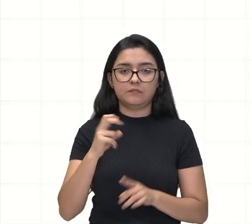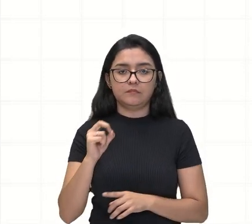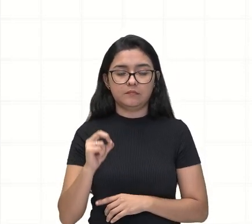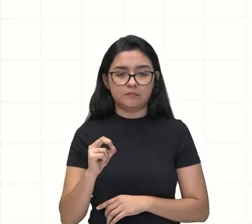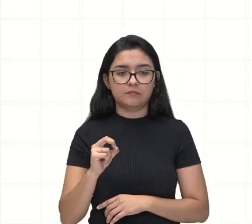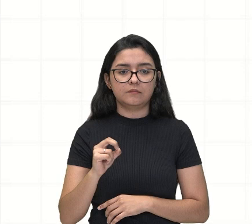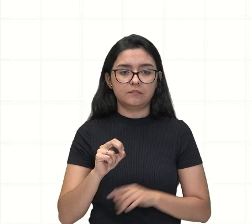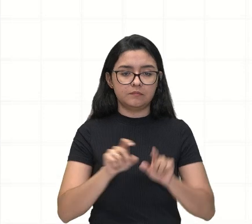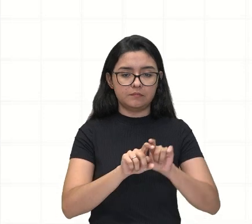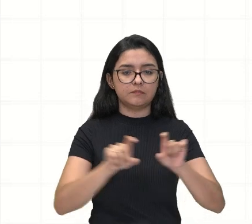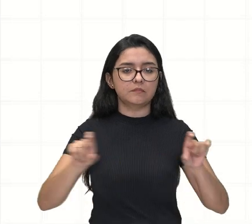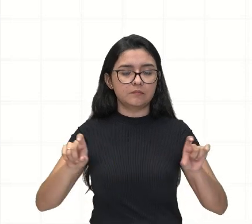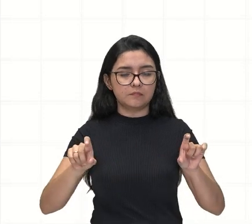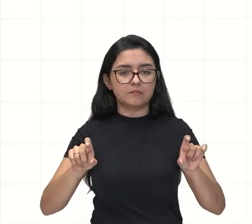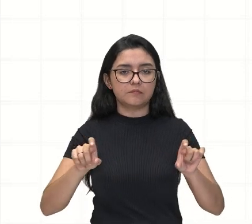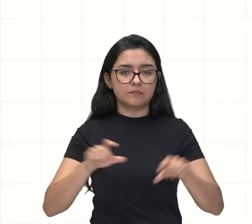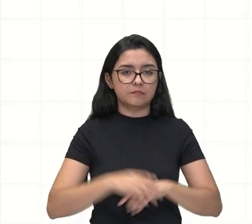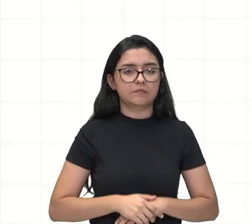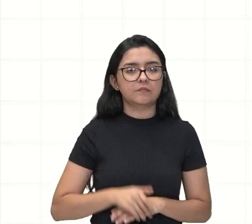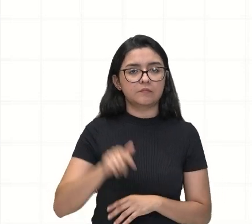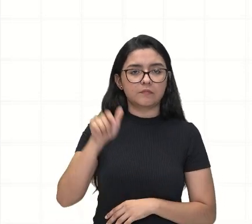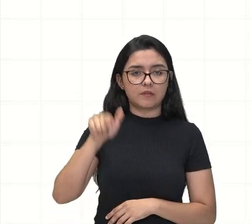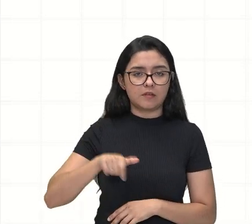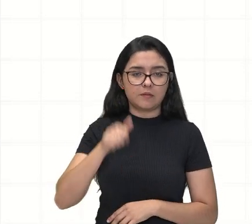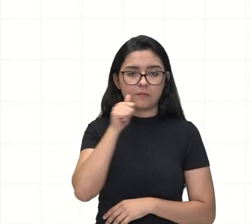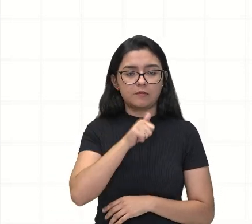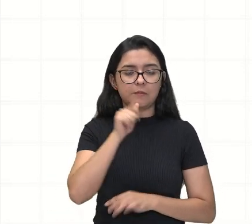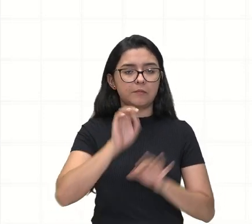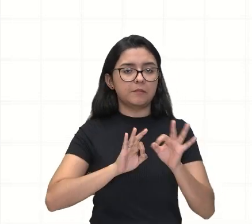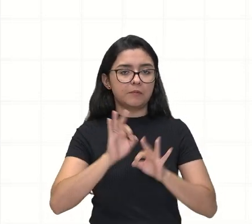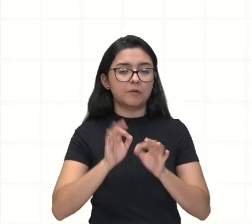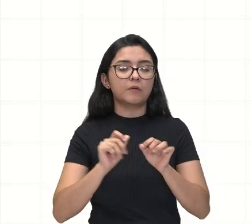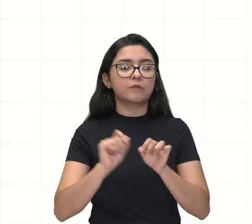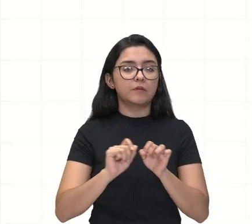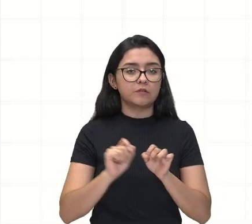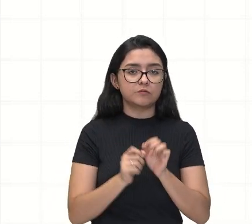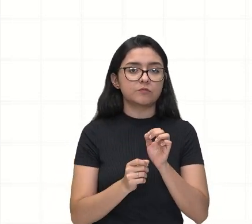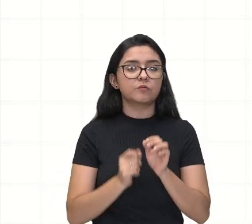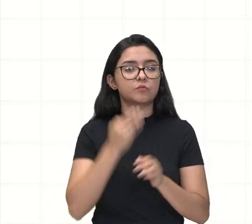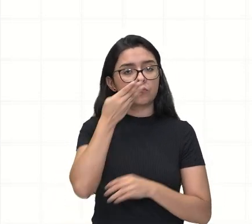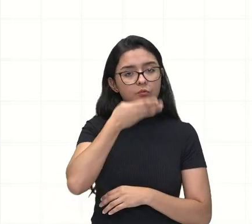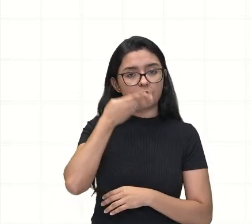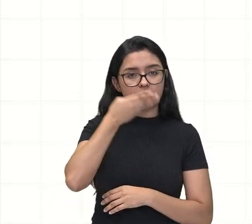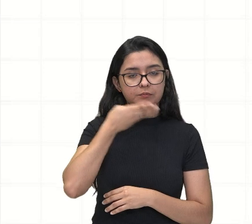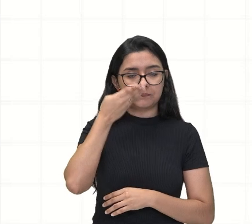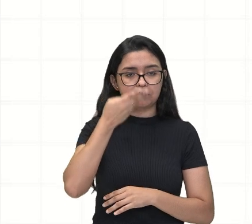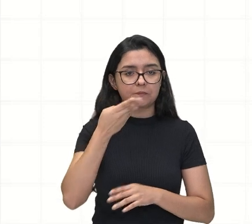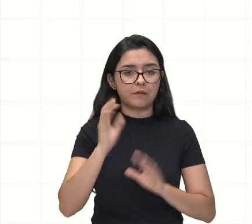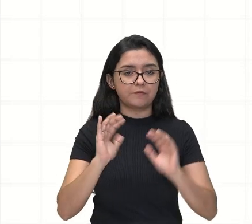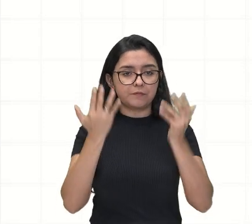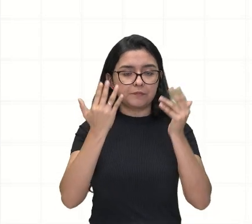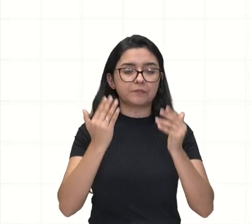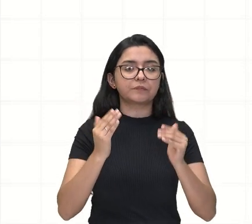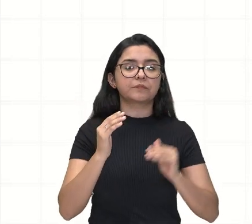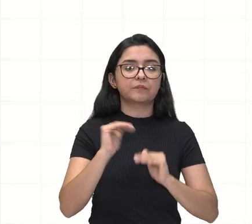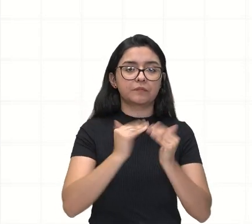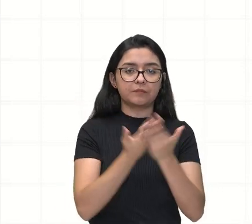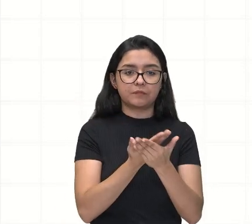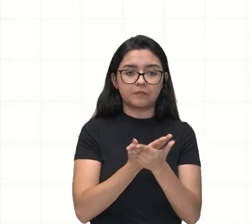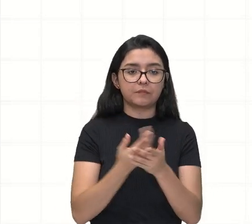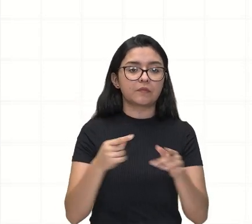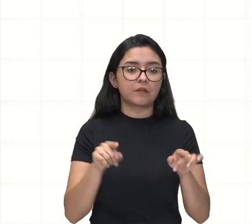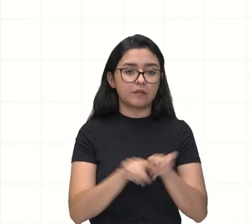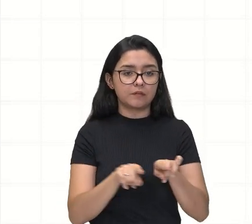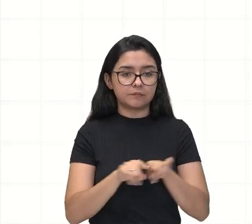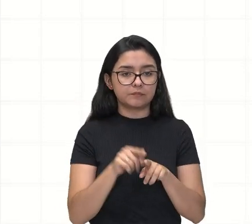situação, problema, o qual a Laura preparou os doces para a festa da escola. E aí tem mais uma pergunta. Vamos